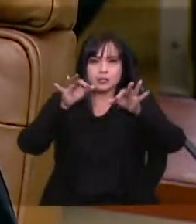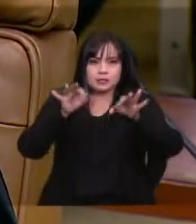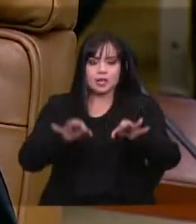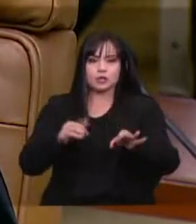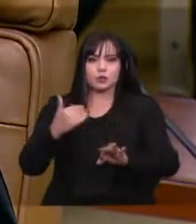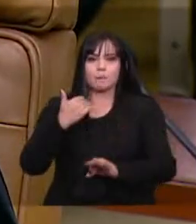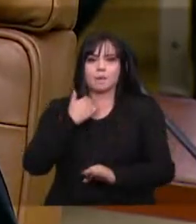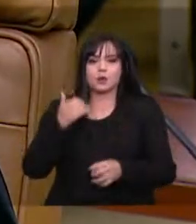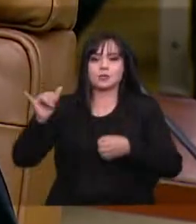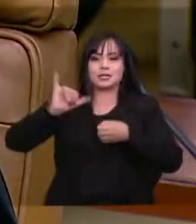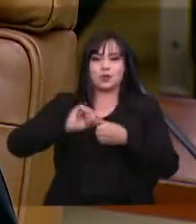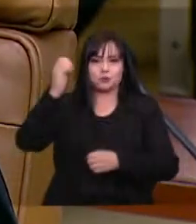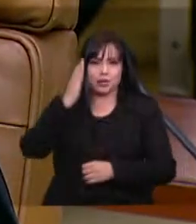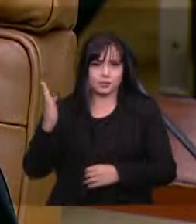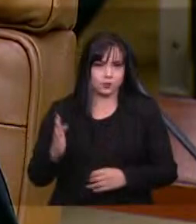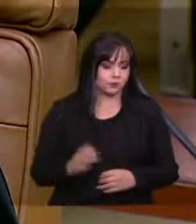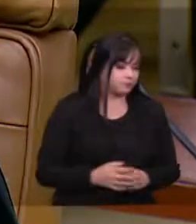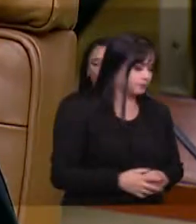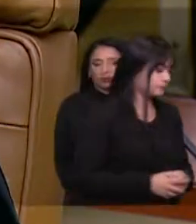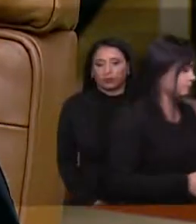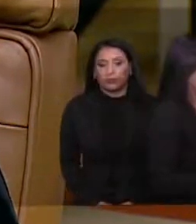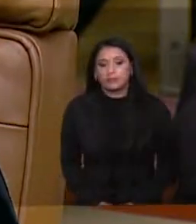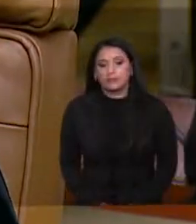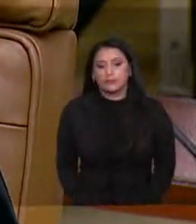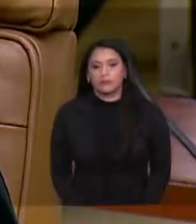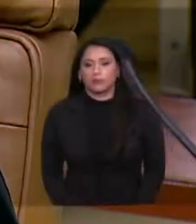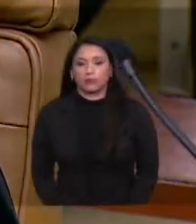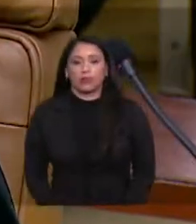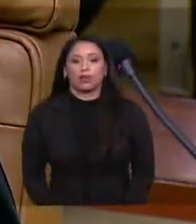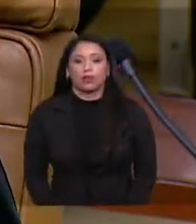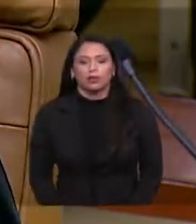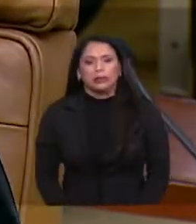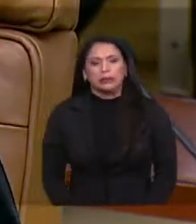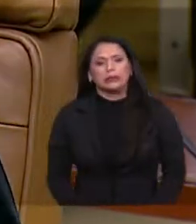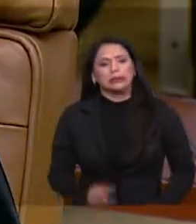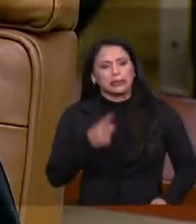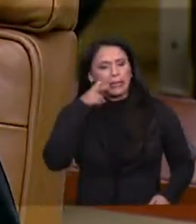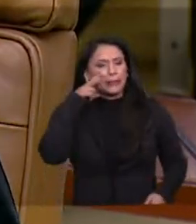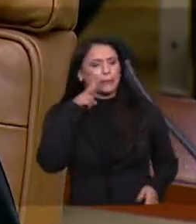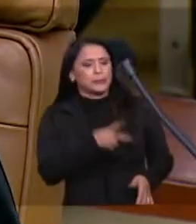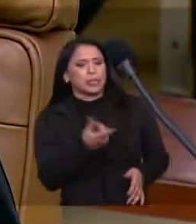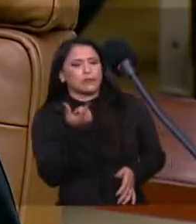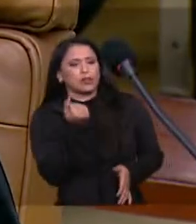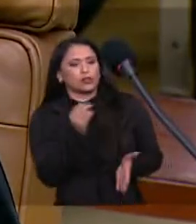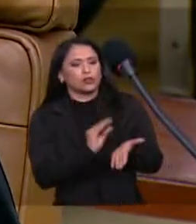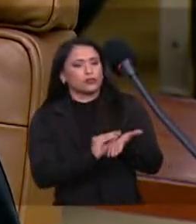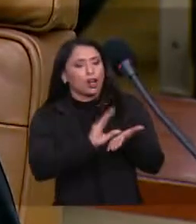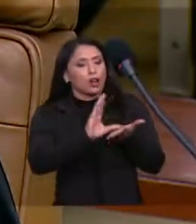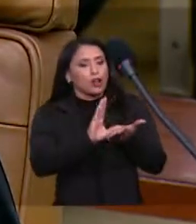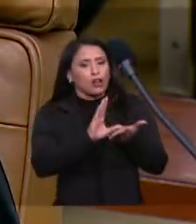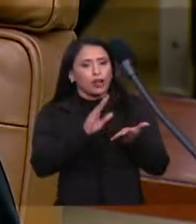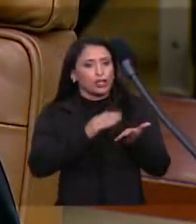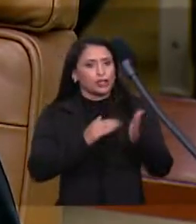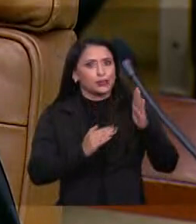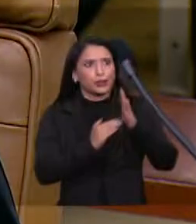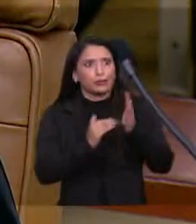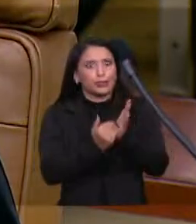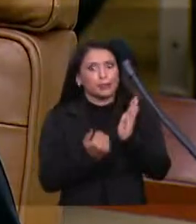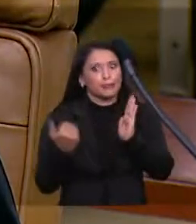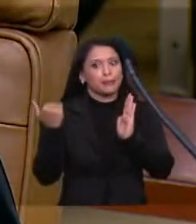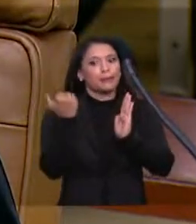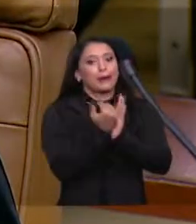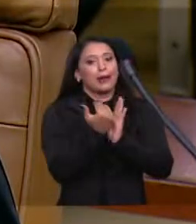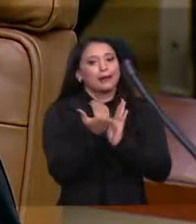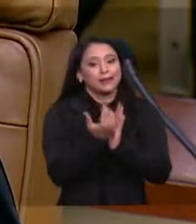do Banco Central do Brasil que prevê a luz desses valores e acima do limite comunicação compulsória